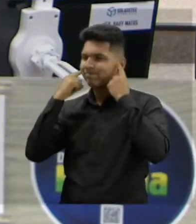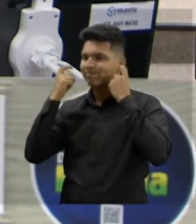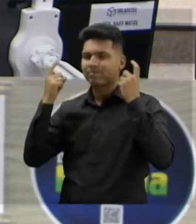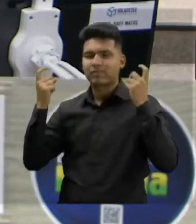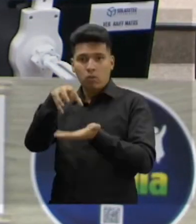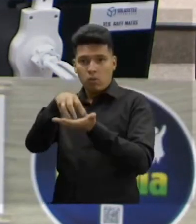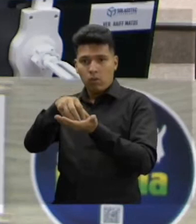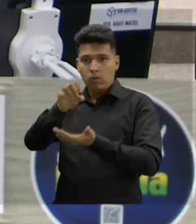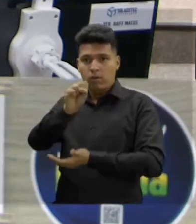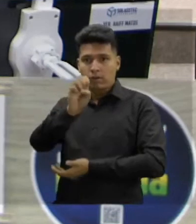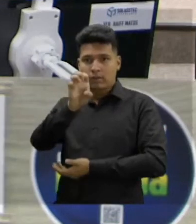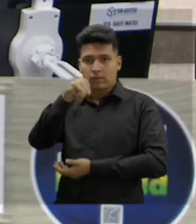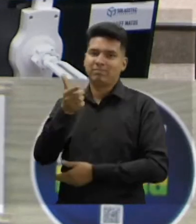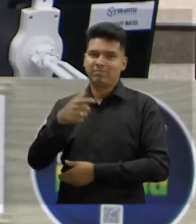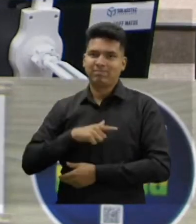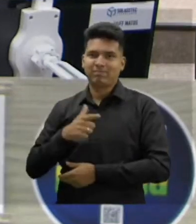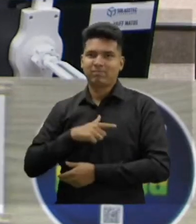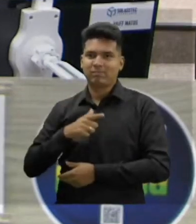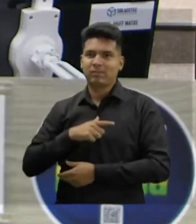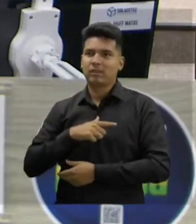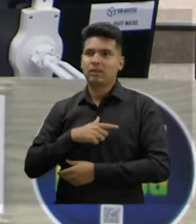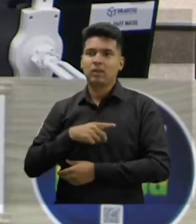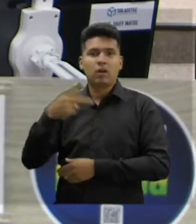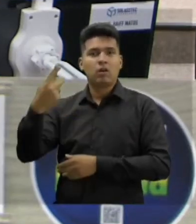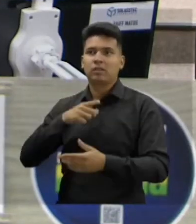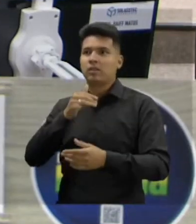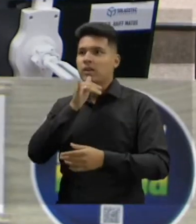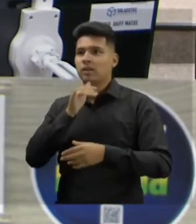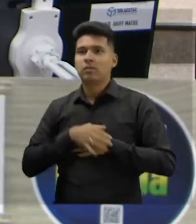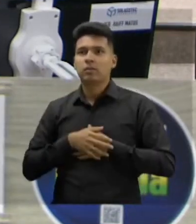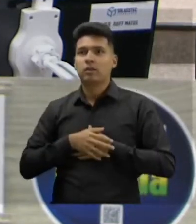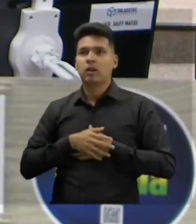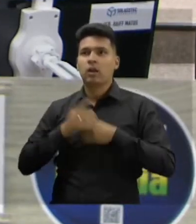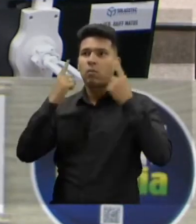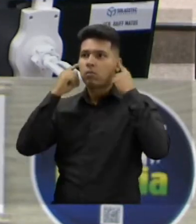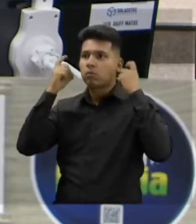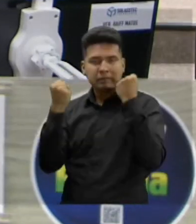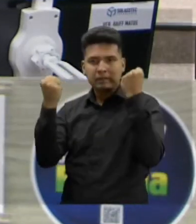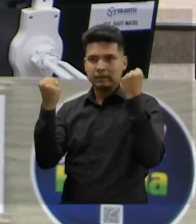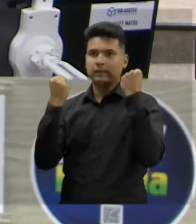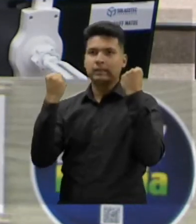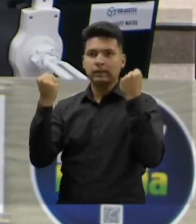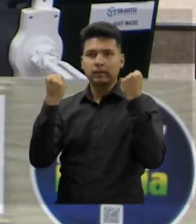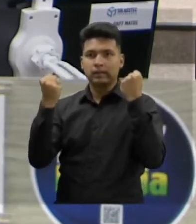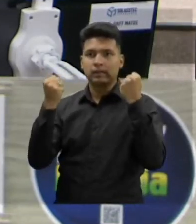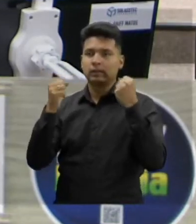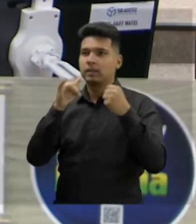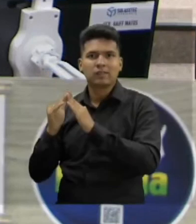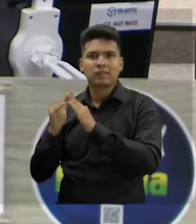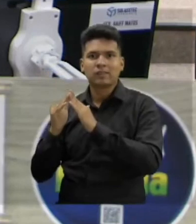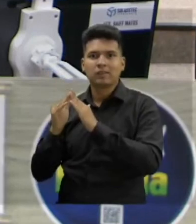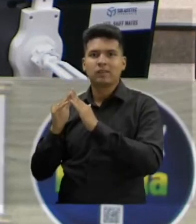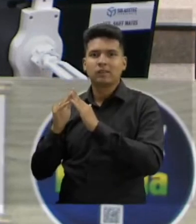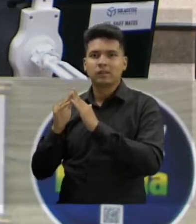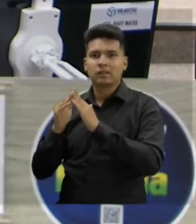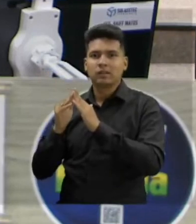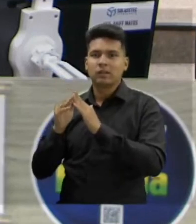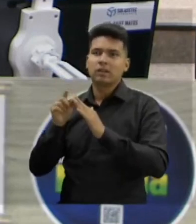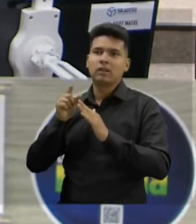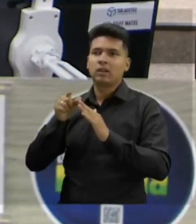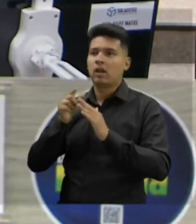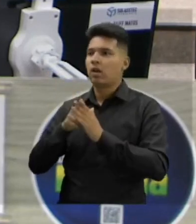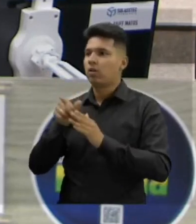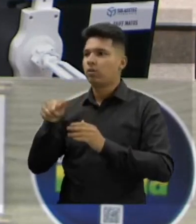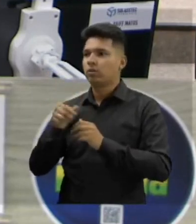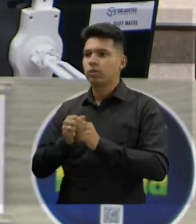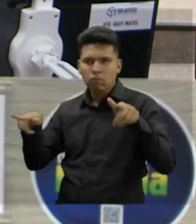ela é limitada constitucionalmente. E aí aquela poluição que são aquelas de vizinhos, que colocam o som